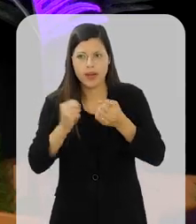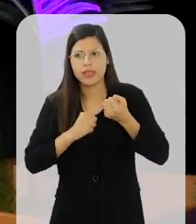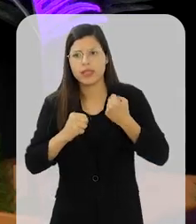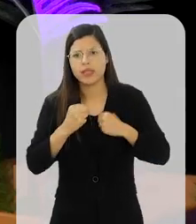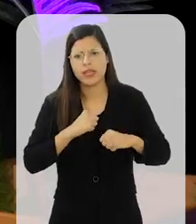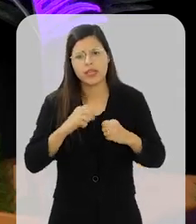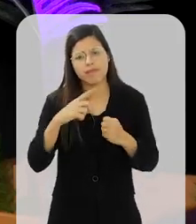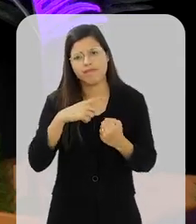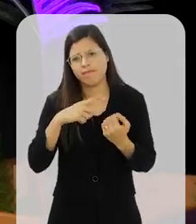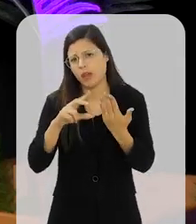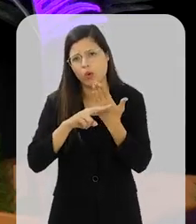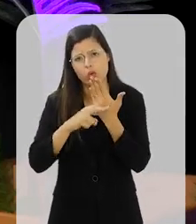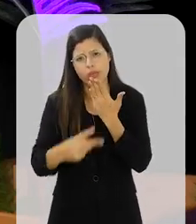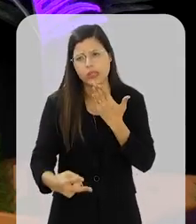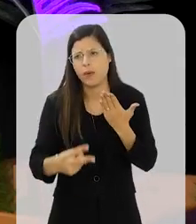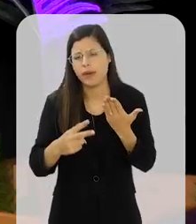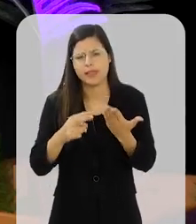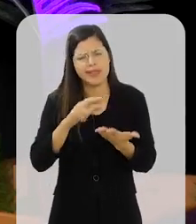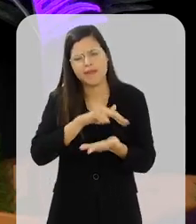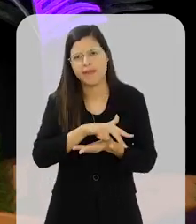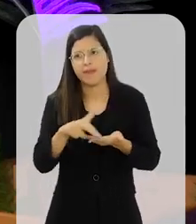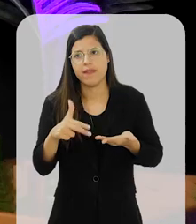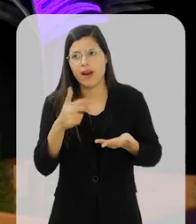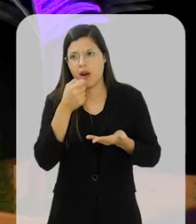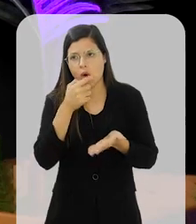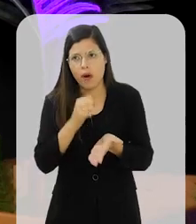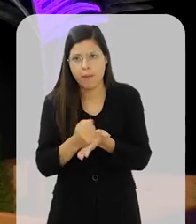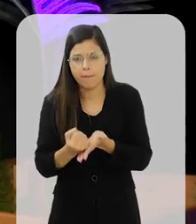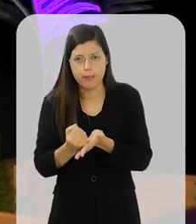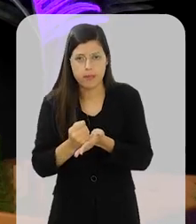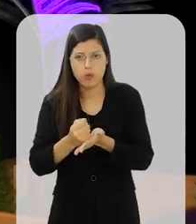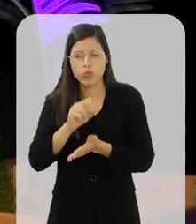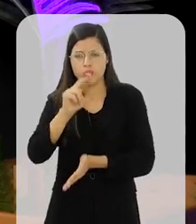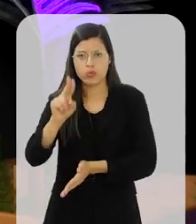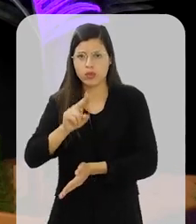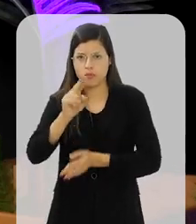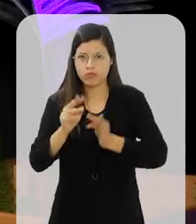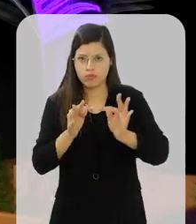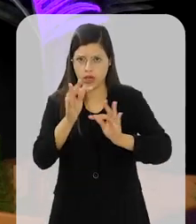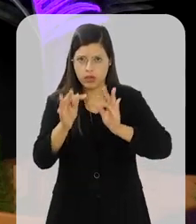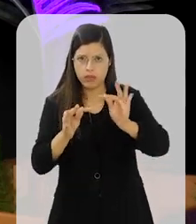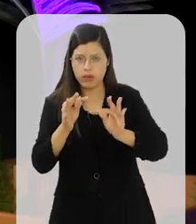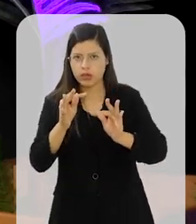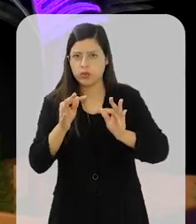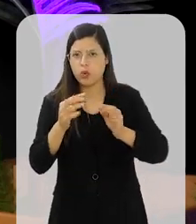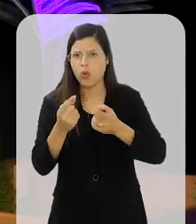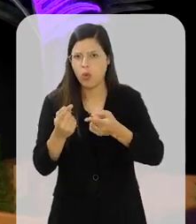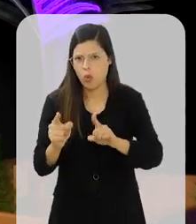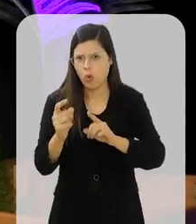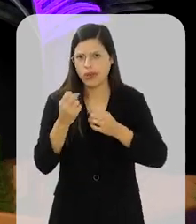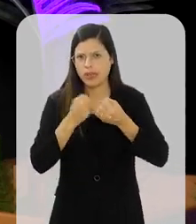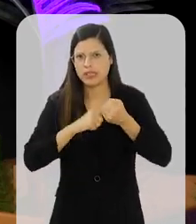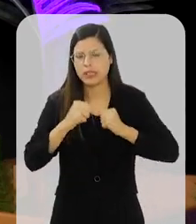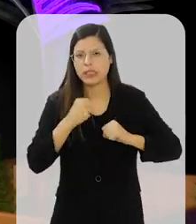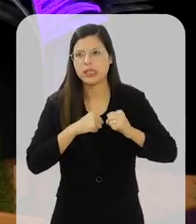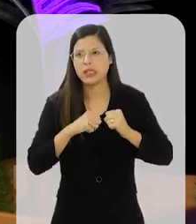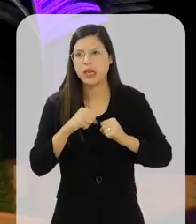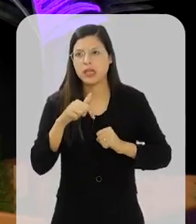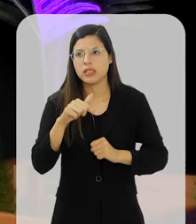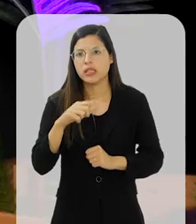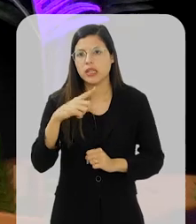ansiolíticos, são os efeitos adversos, né? O fármaco que é utilizado para o tratamento da ansiedade, ele